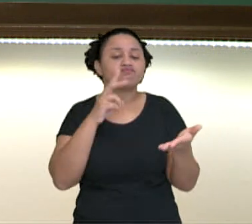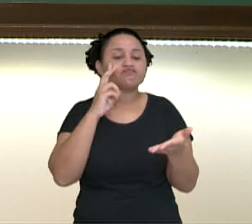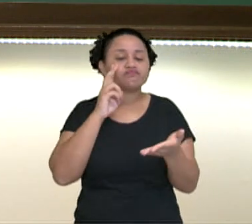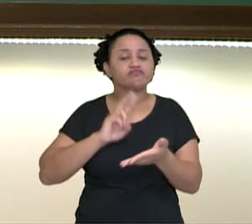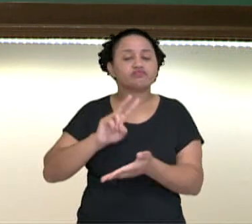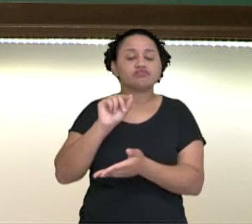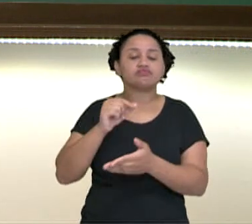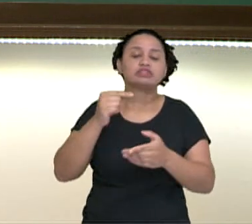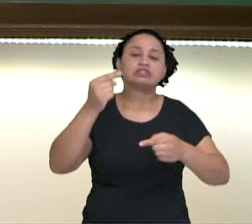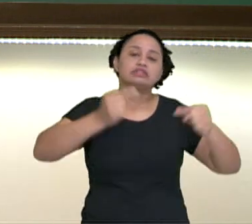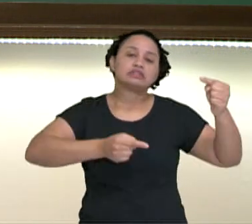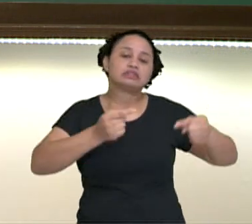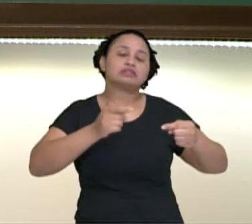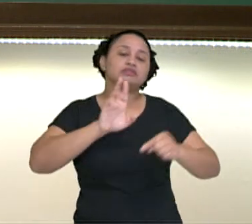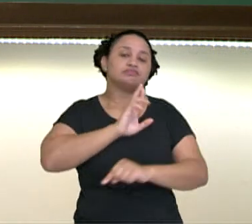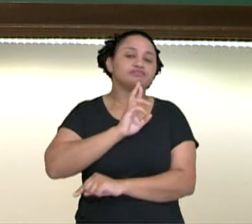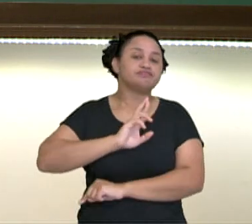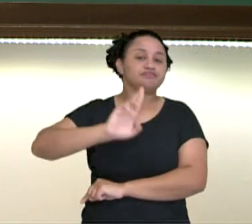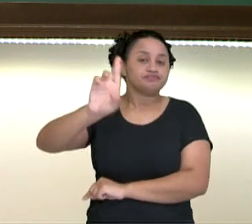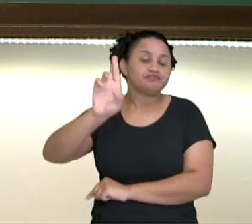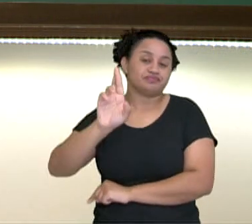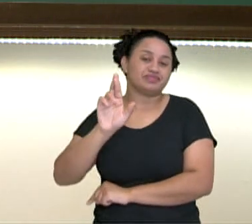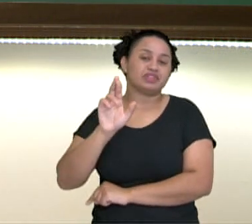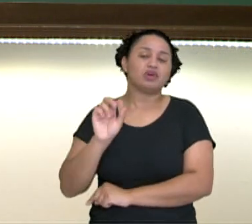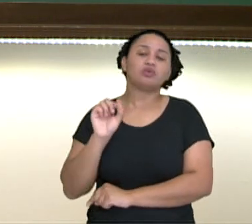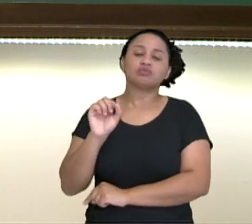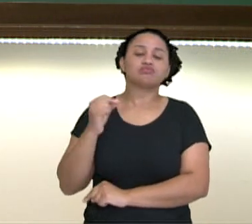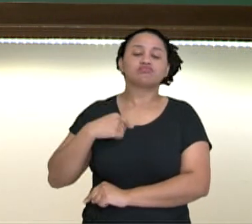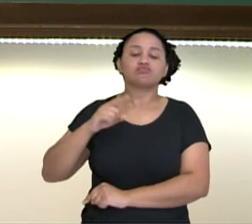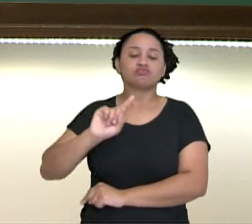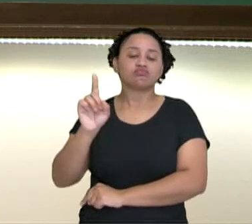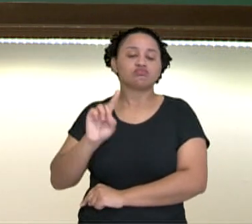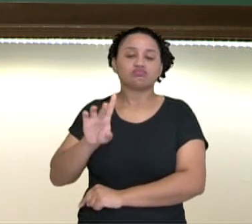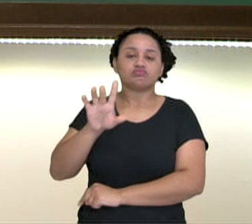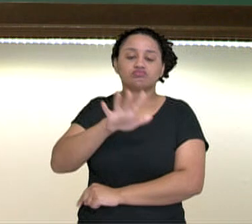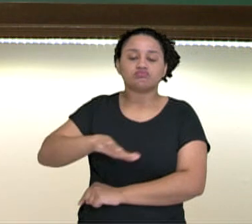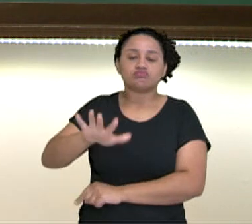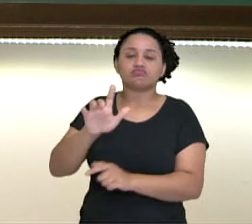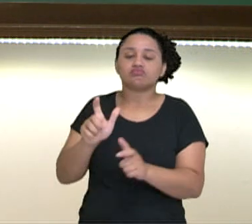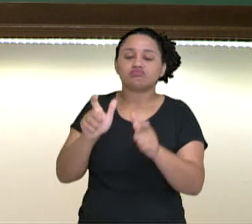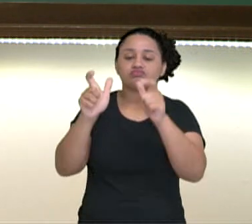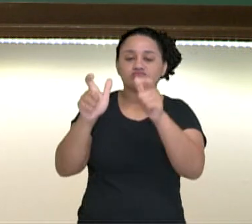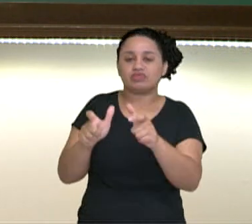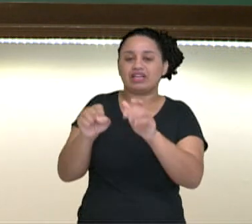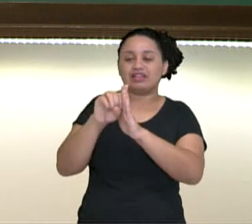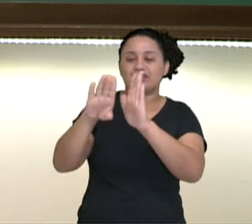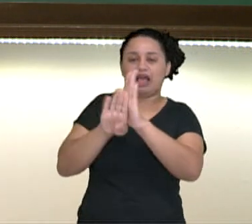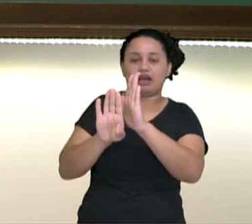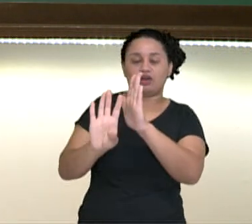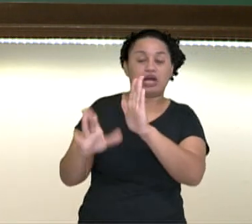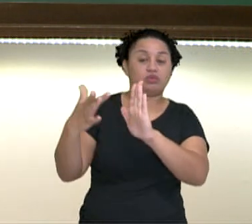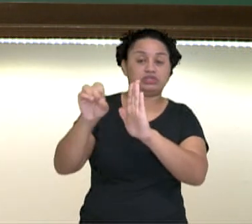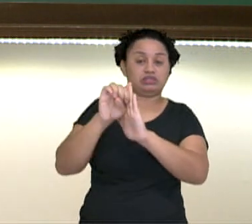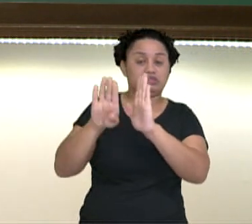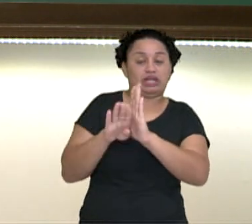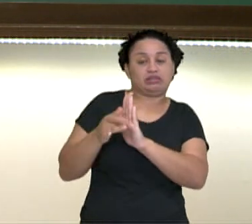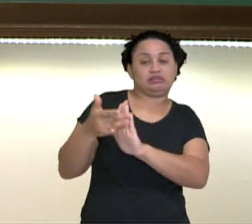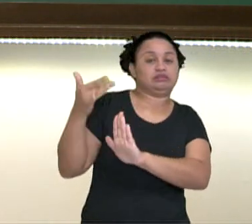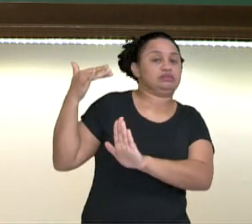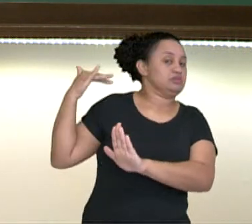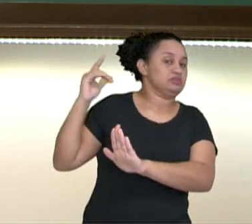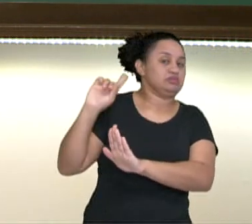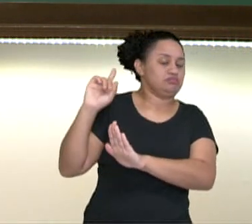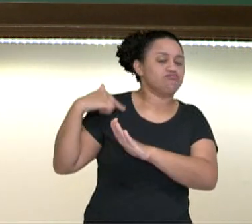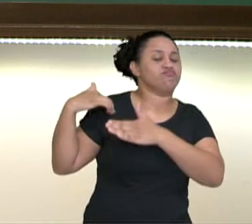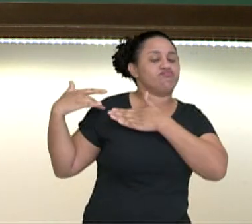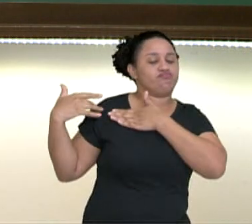disputas religiosas, né, elas vão estar não só em séculos passados, elas continuam existentes ao